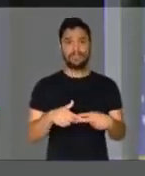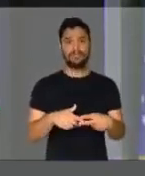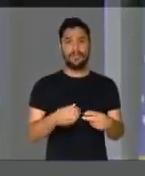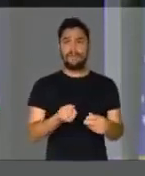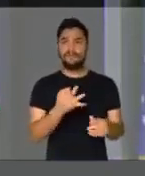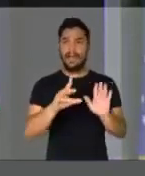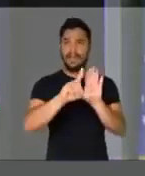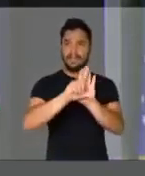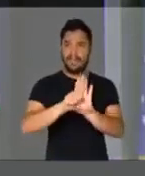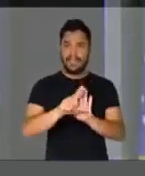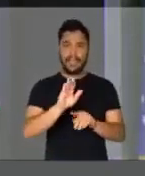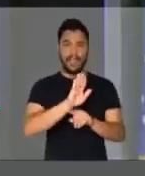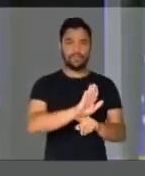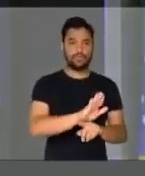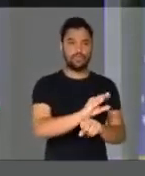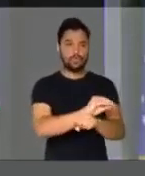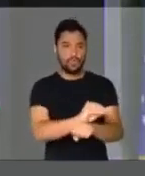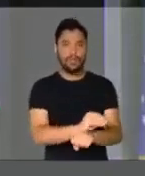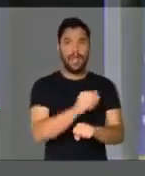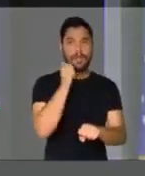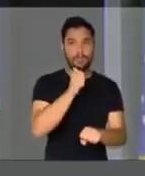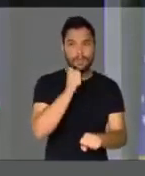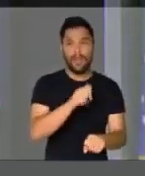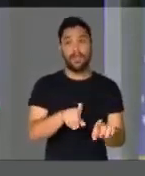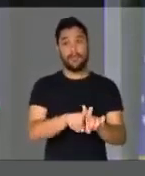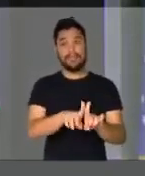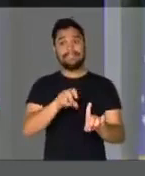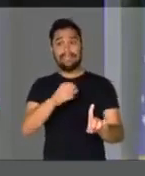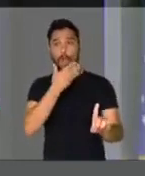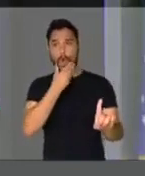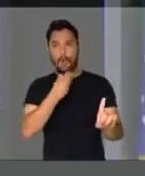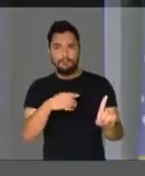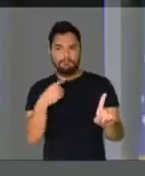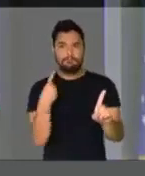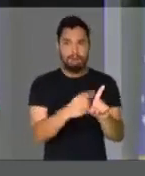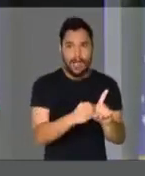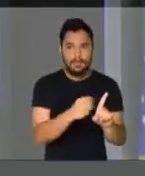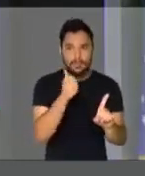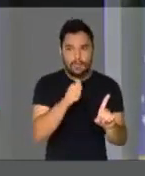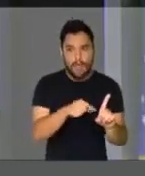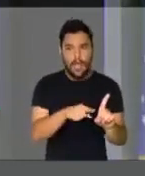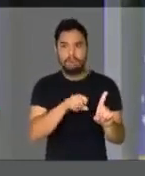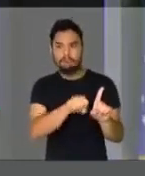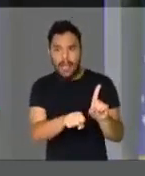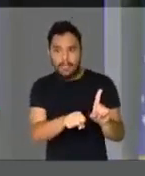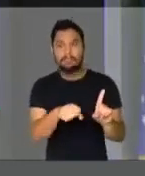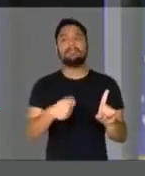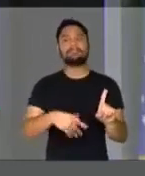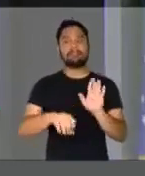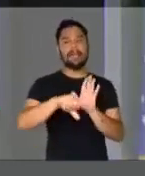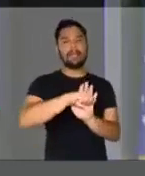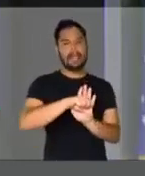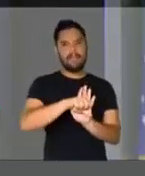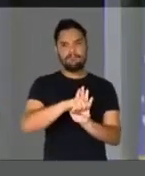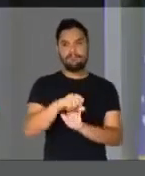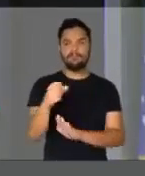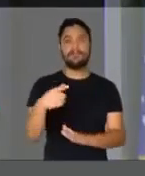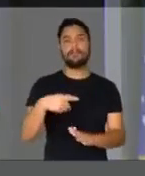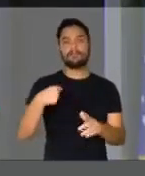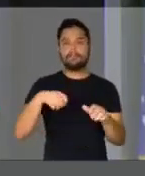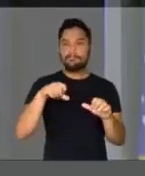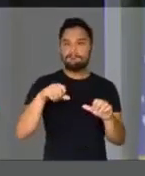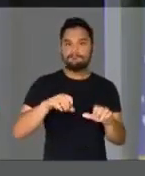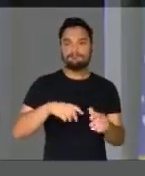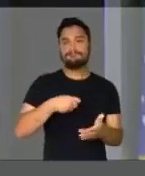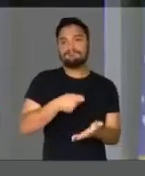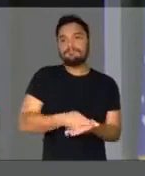mulher, com fortes medidas de punição aos agressores, devem ser cada vez mais ampliadas e fortalecidas nessa casa, de modo a proteger a mulher da